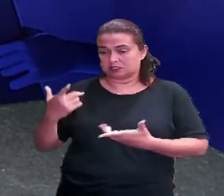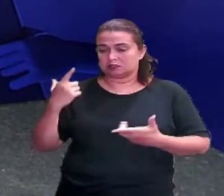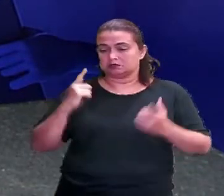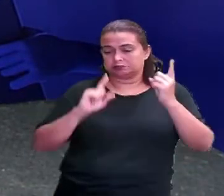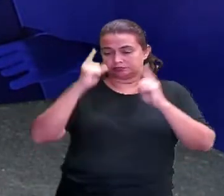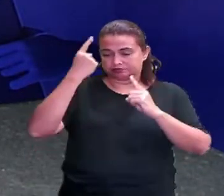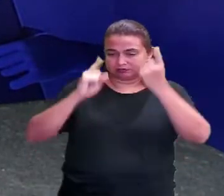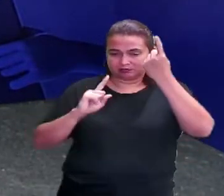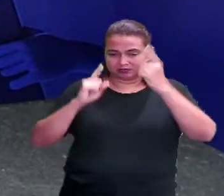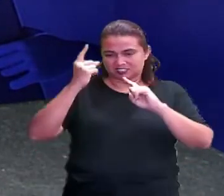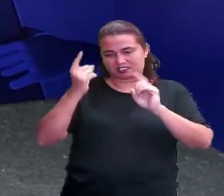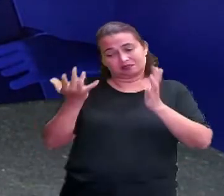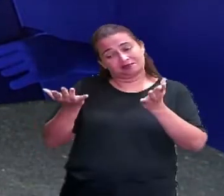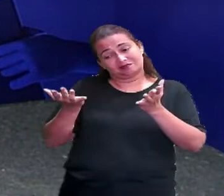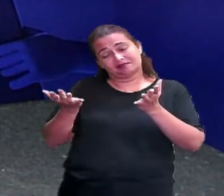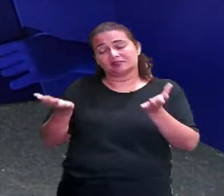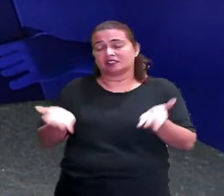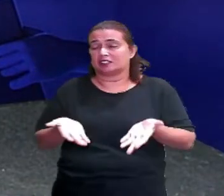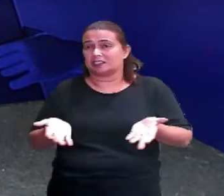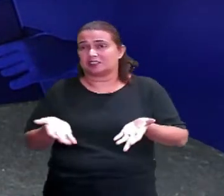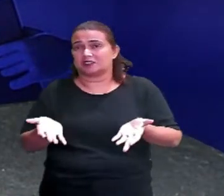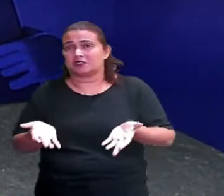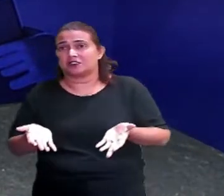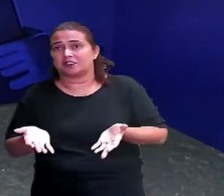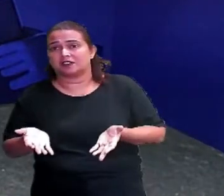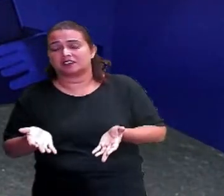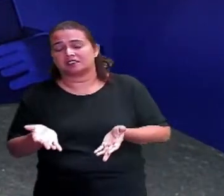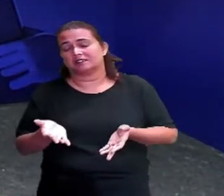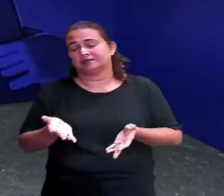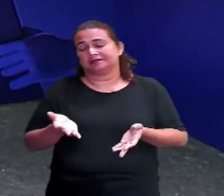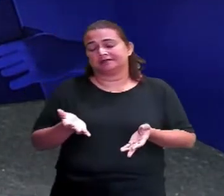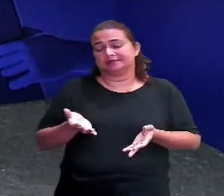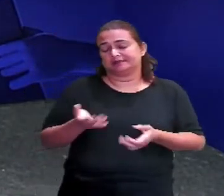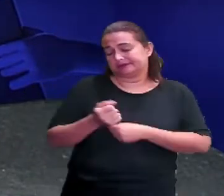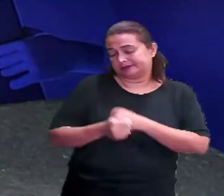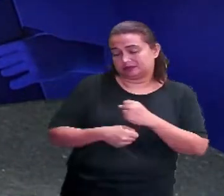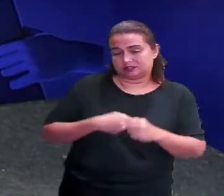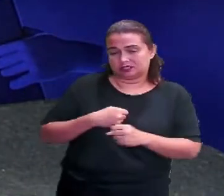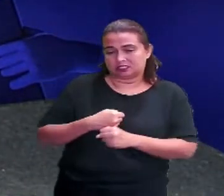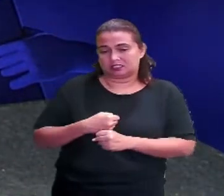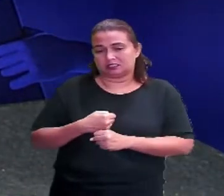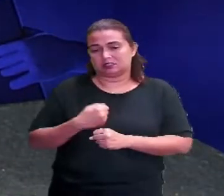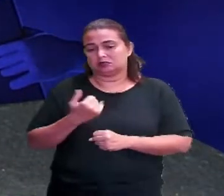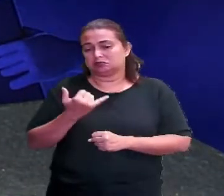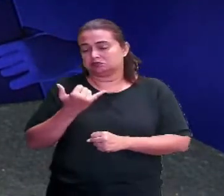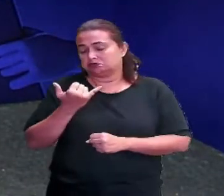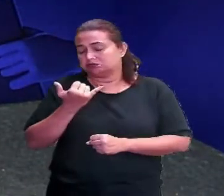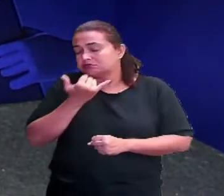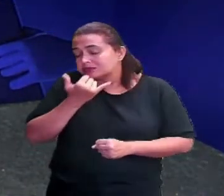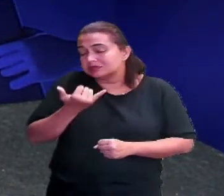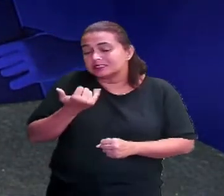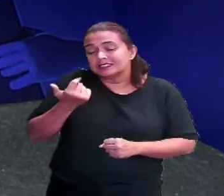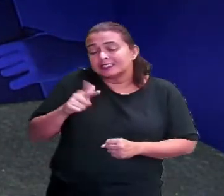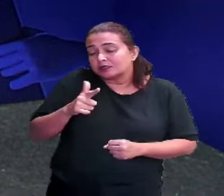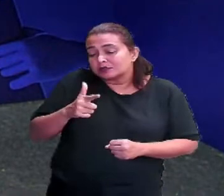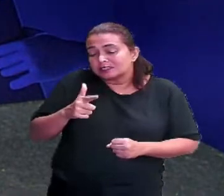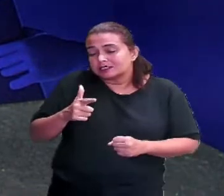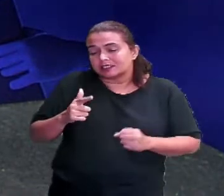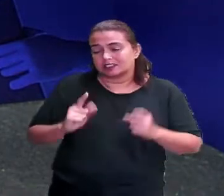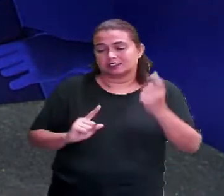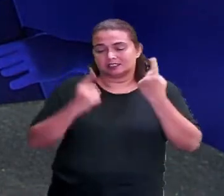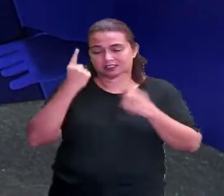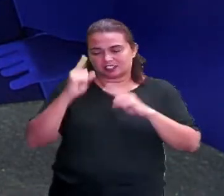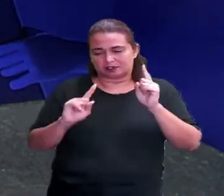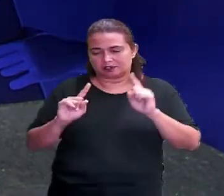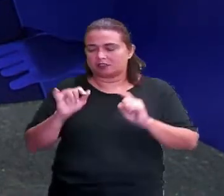infelizmente, né, mas por uma questão de responsabilidade sanitária e social, não temos carnaval. Mas digamos